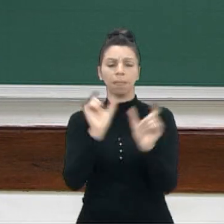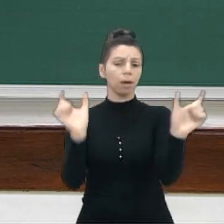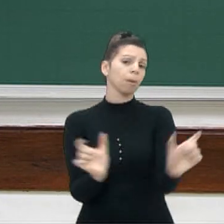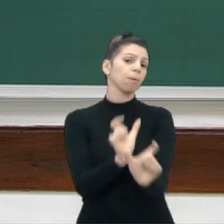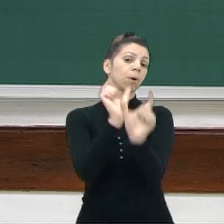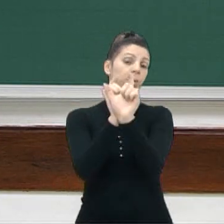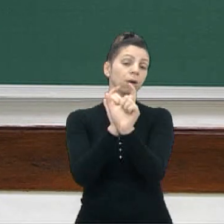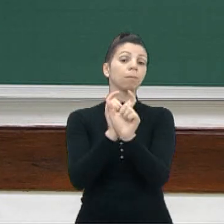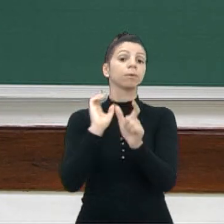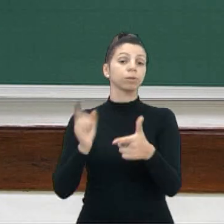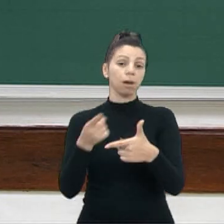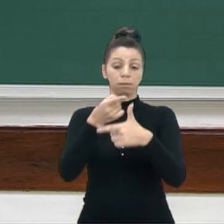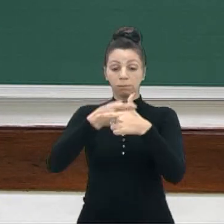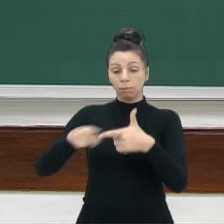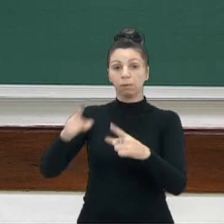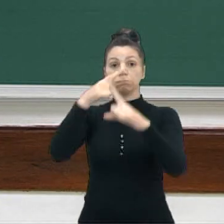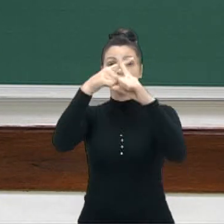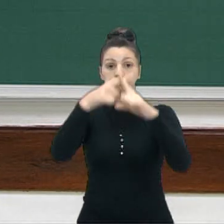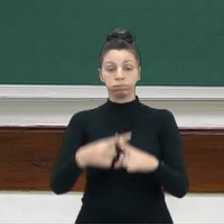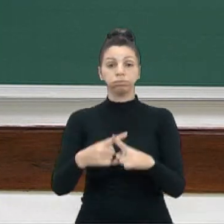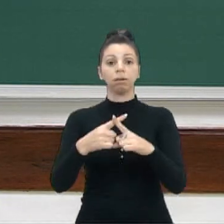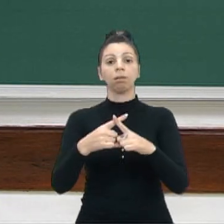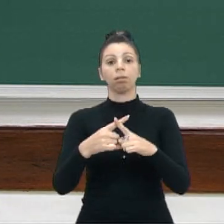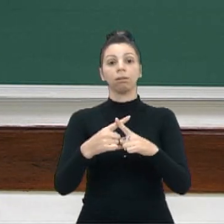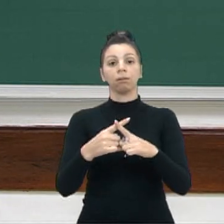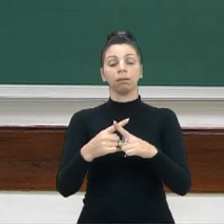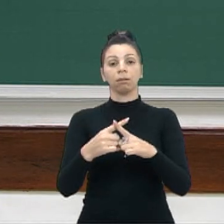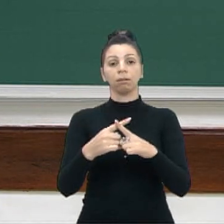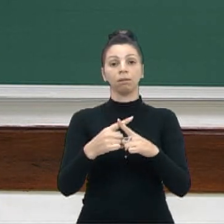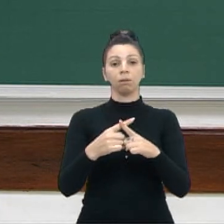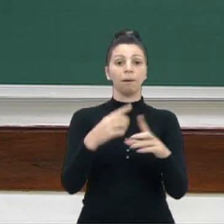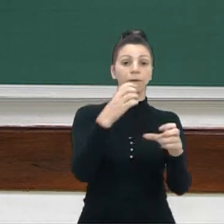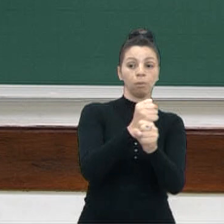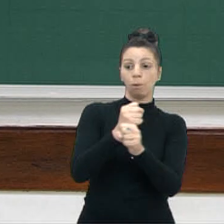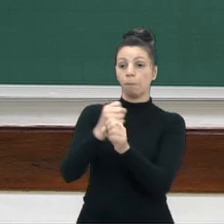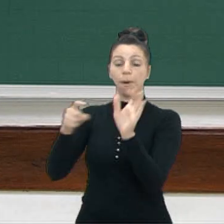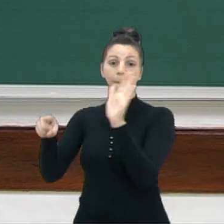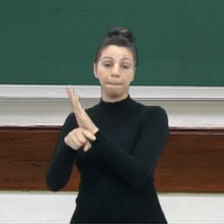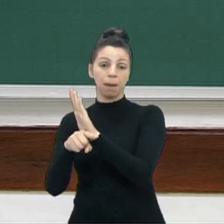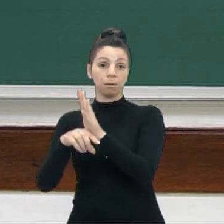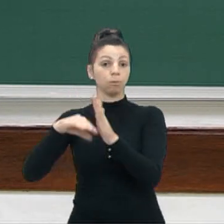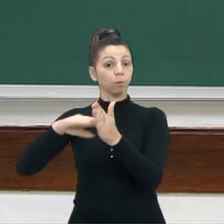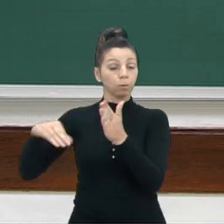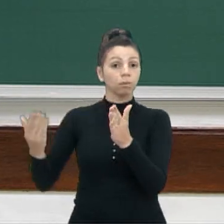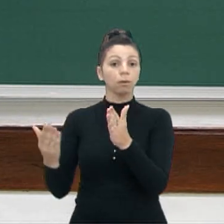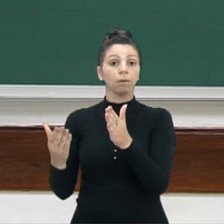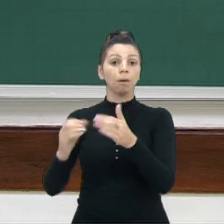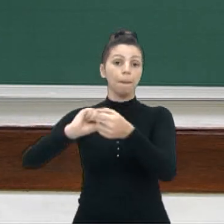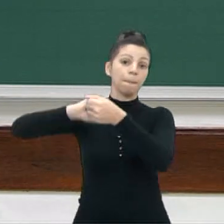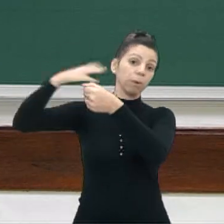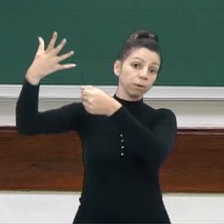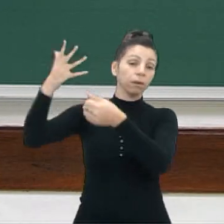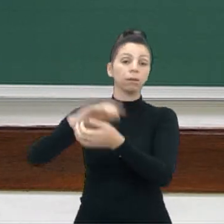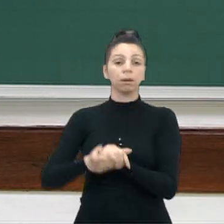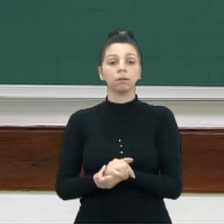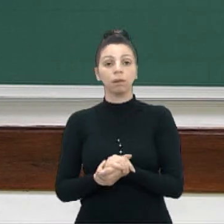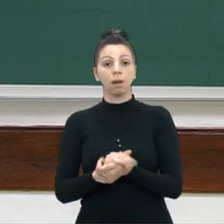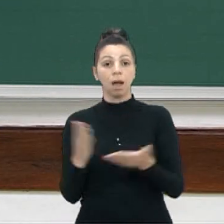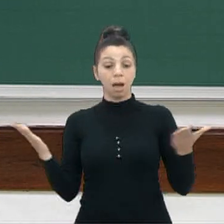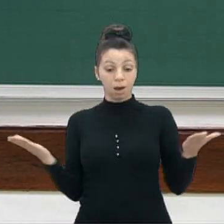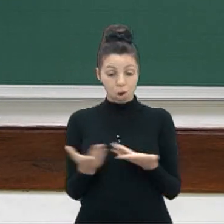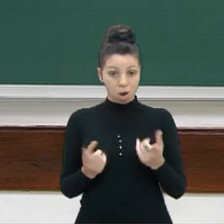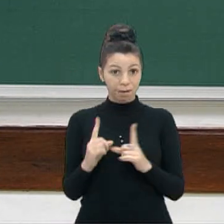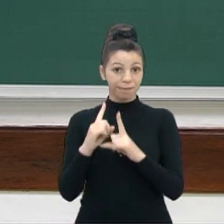multiplicação, divisão, potência de potência, e agora nós vamos trabalhar os polinômios. Vamos por partes,